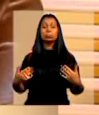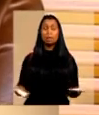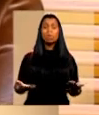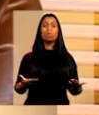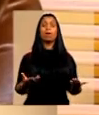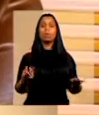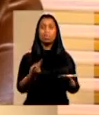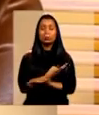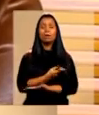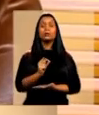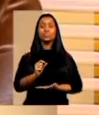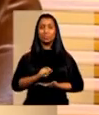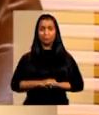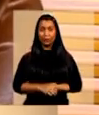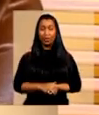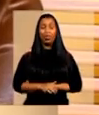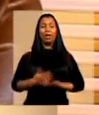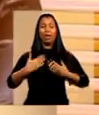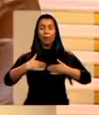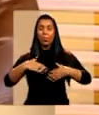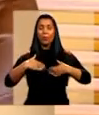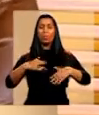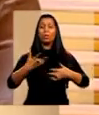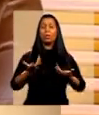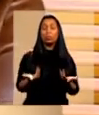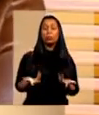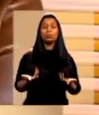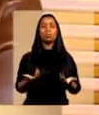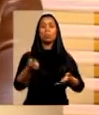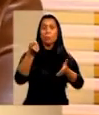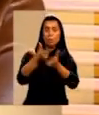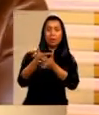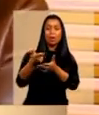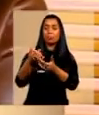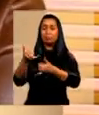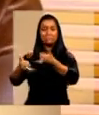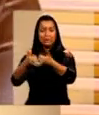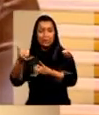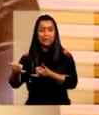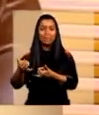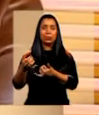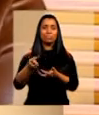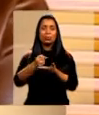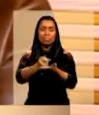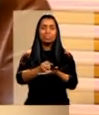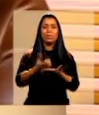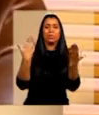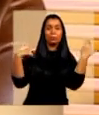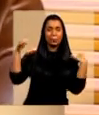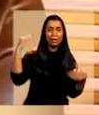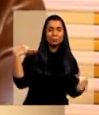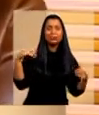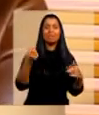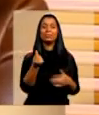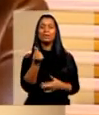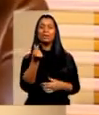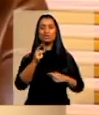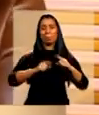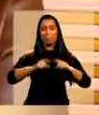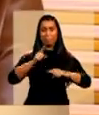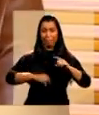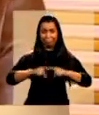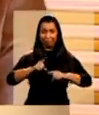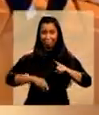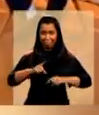aí acaba fazendo uma compensação, né? Então eu acabo comprando brinquedos ou levando no parque, fica muito no material.